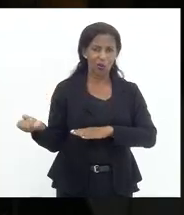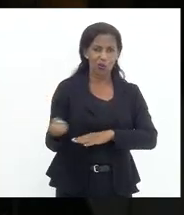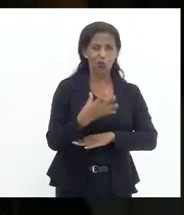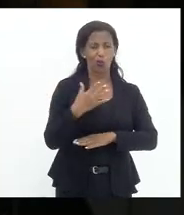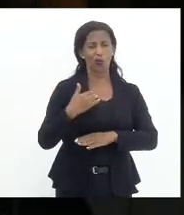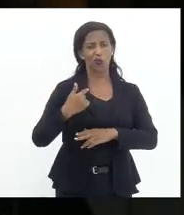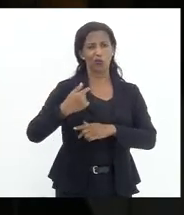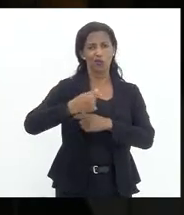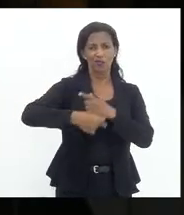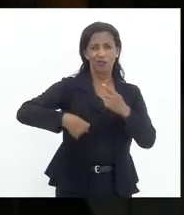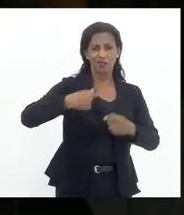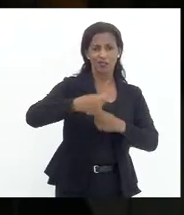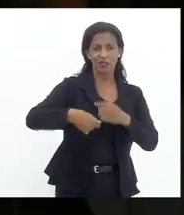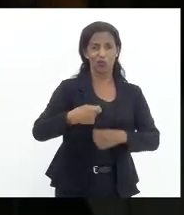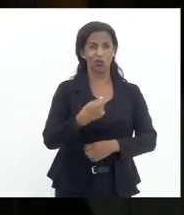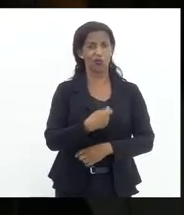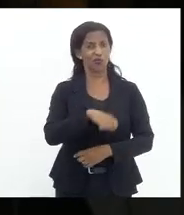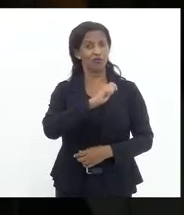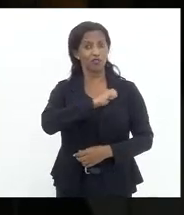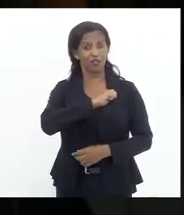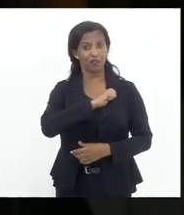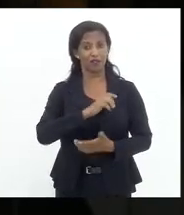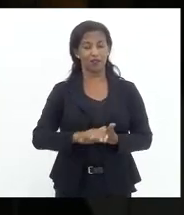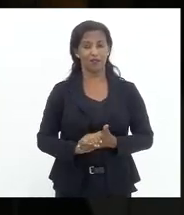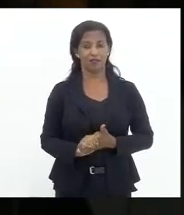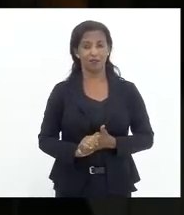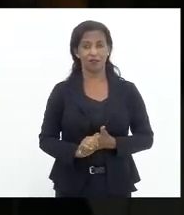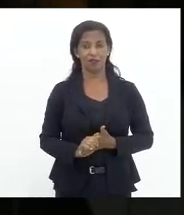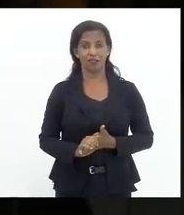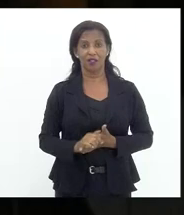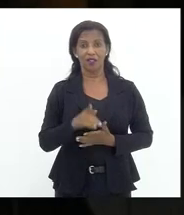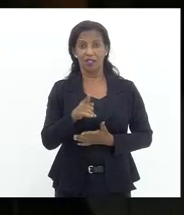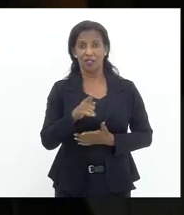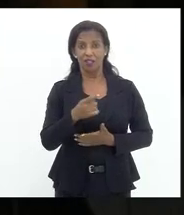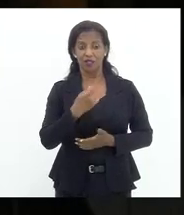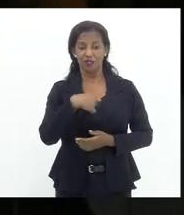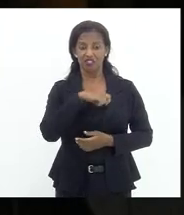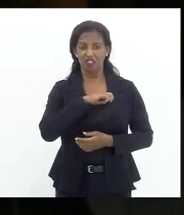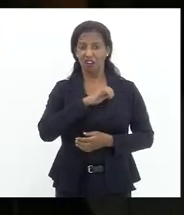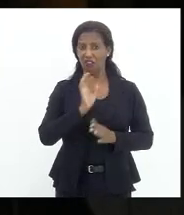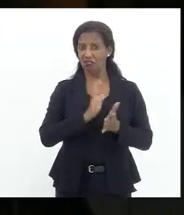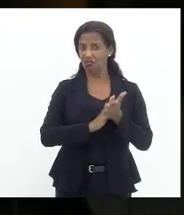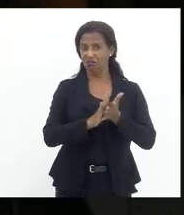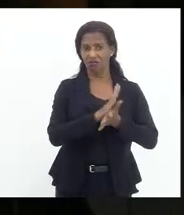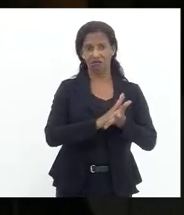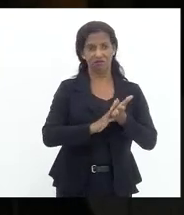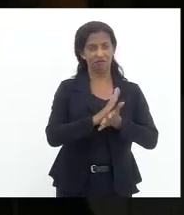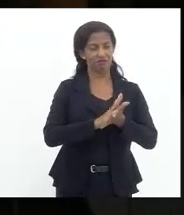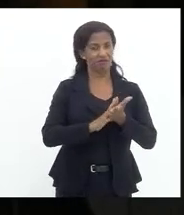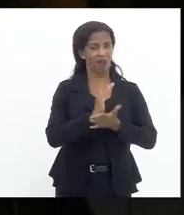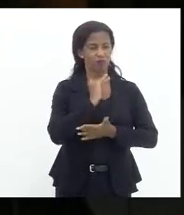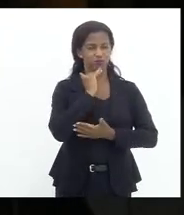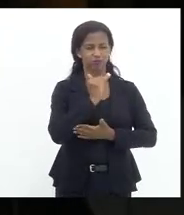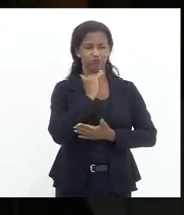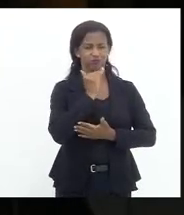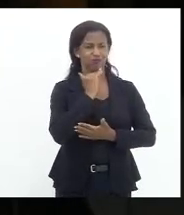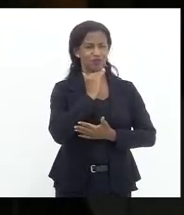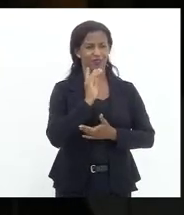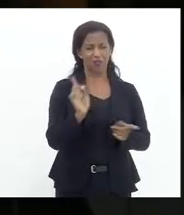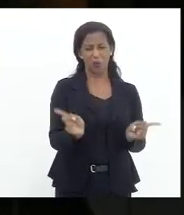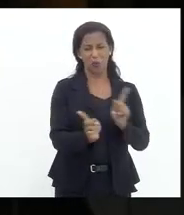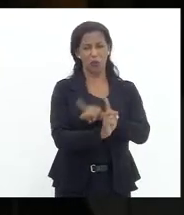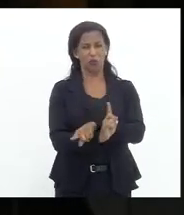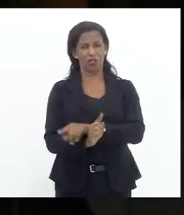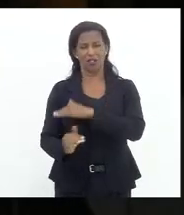e o regime de recuperação fiscal, Rubens Bontempo, nada tem a ver com a agenda desenvolvimentista. Nada tem a ver. Ao